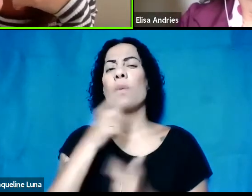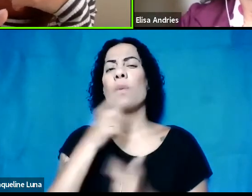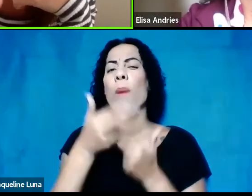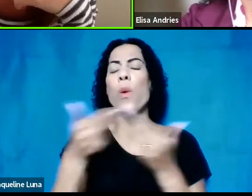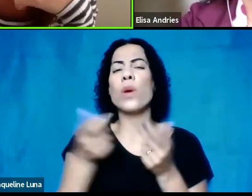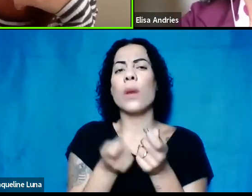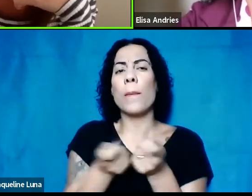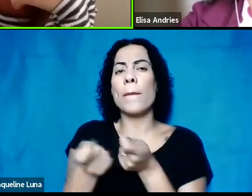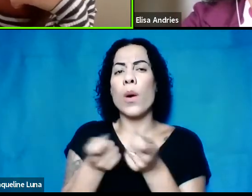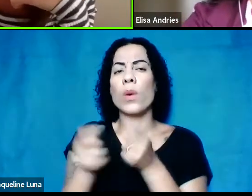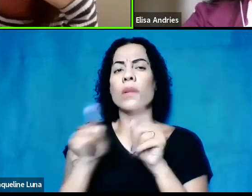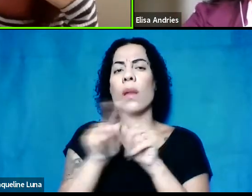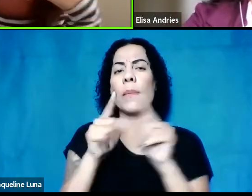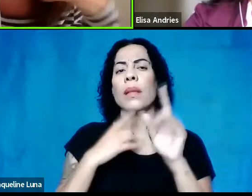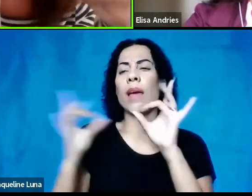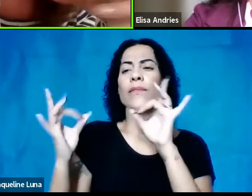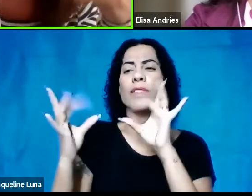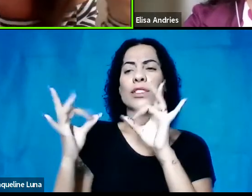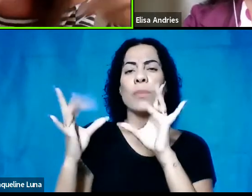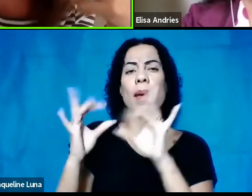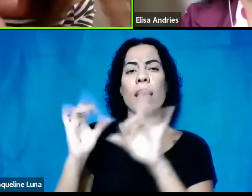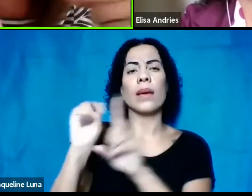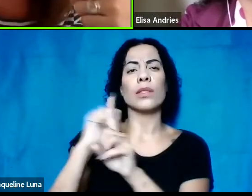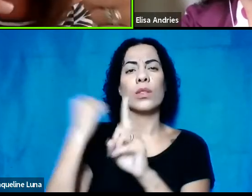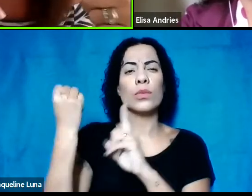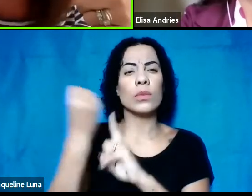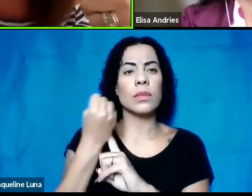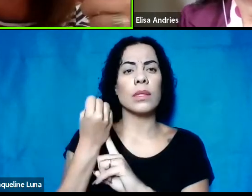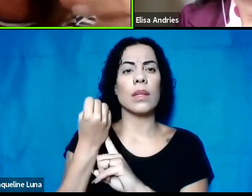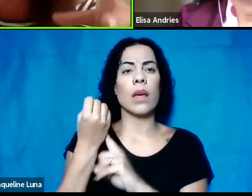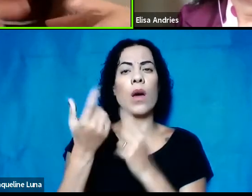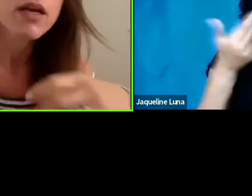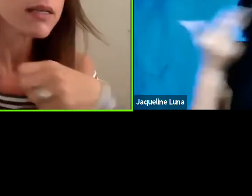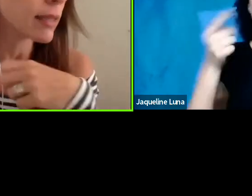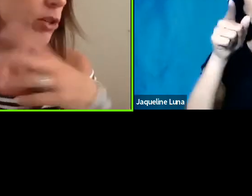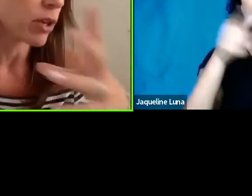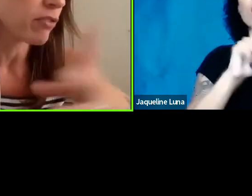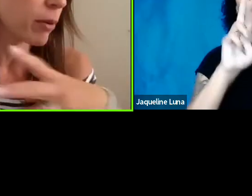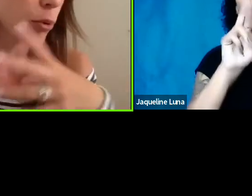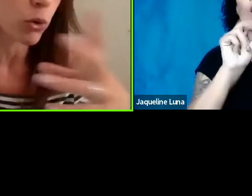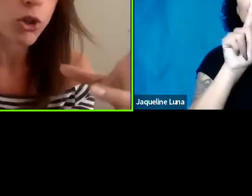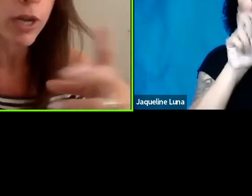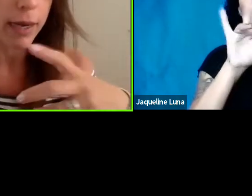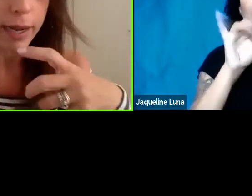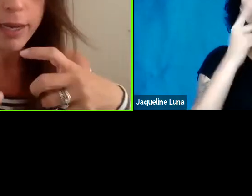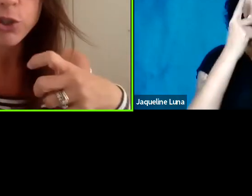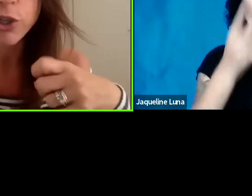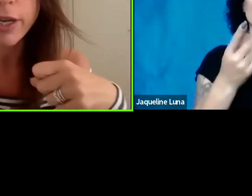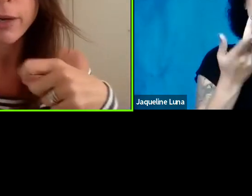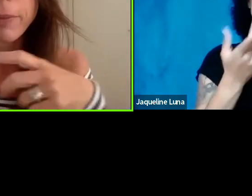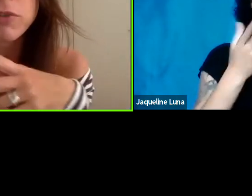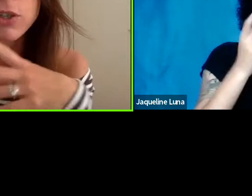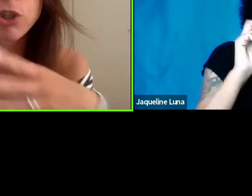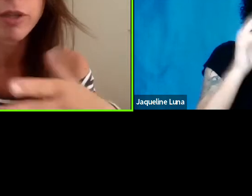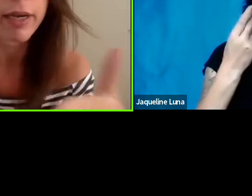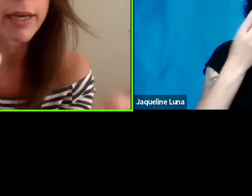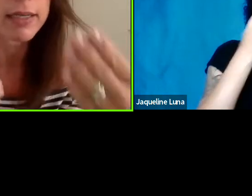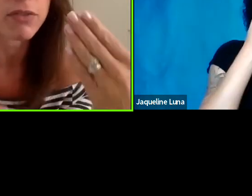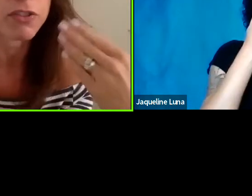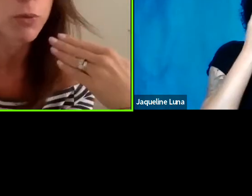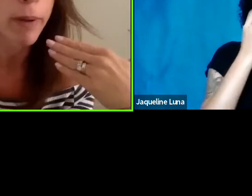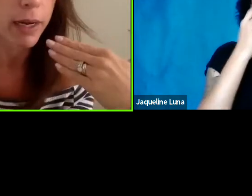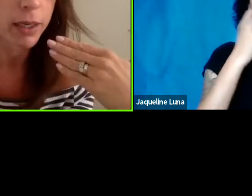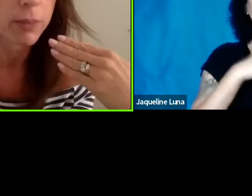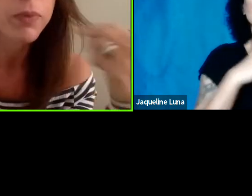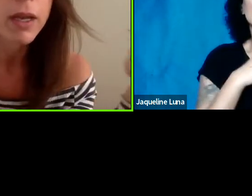de feedback de sociedade, seja por carta, uma coisa que o Rogério comentou um pouco, seja, enfim, por outros canais, né, para vocês terem